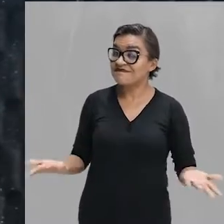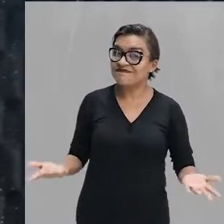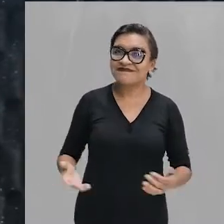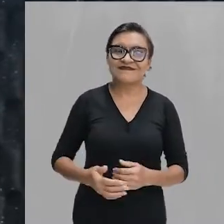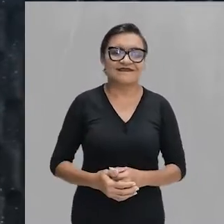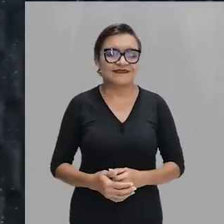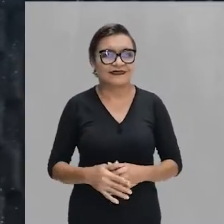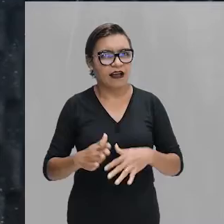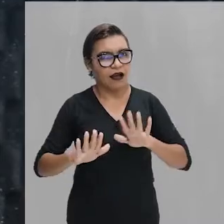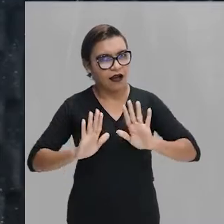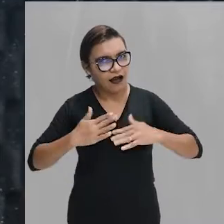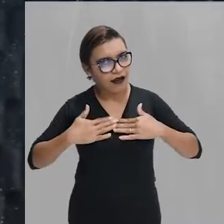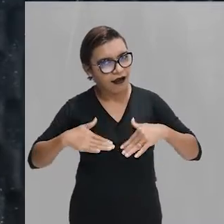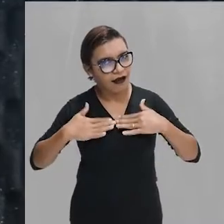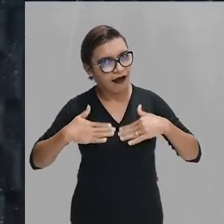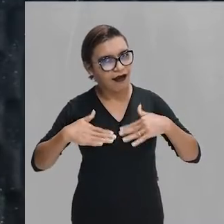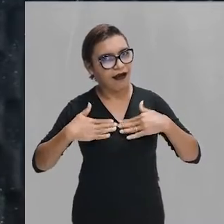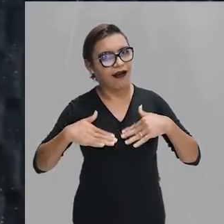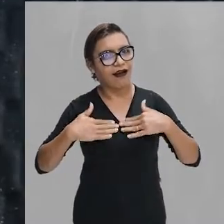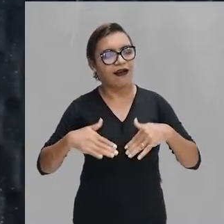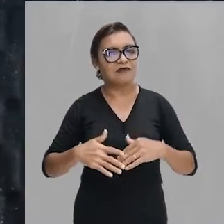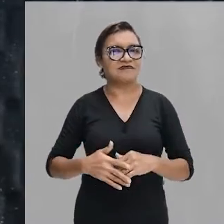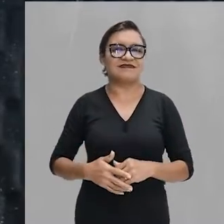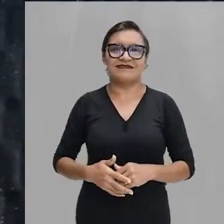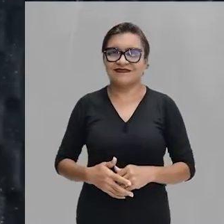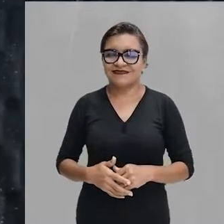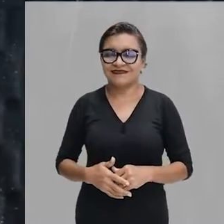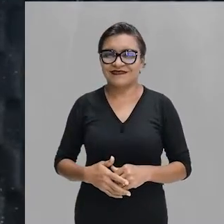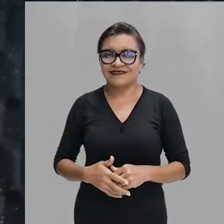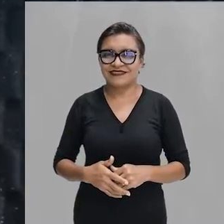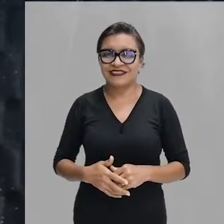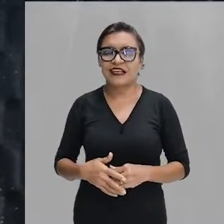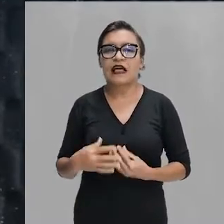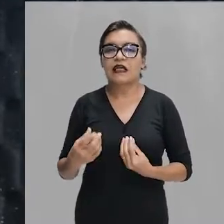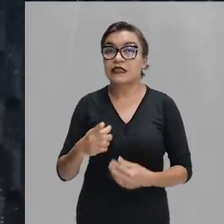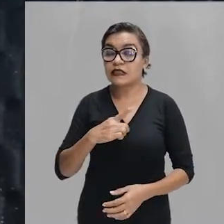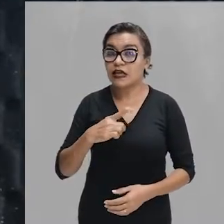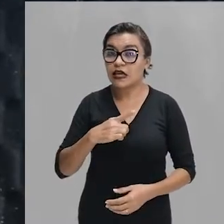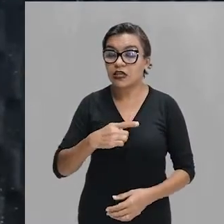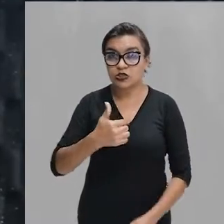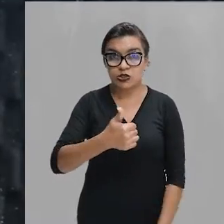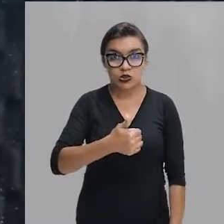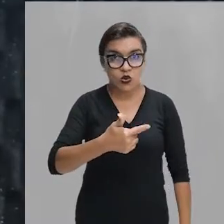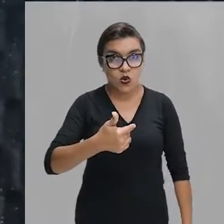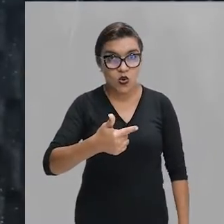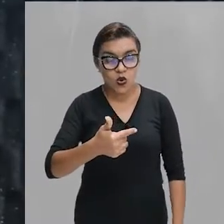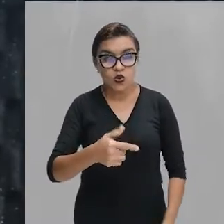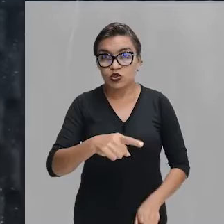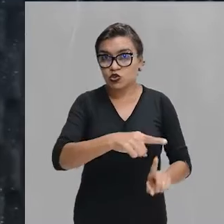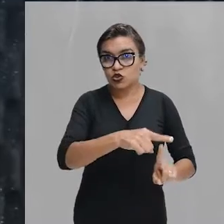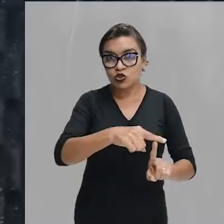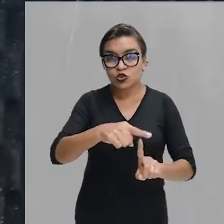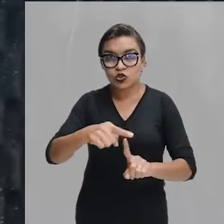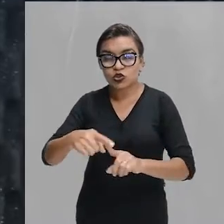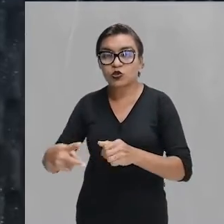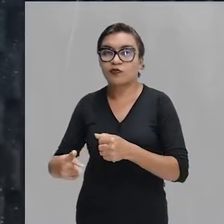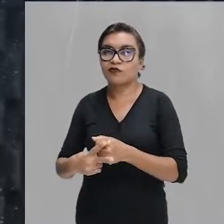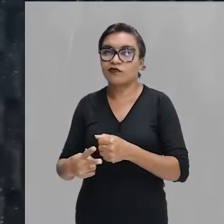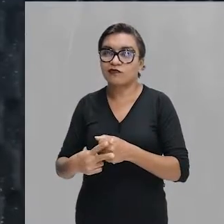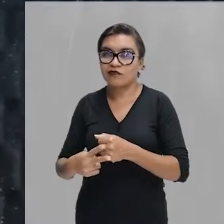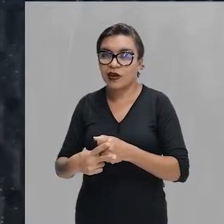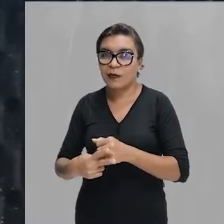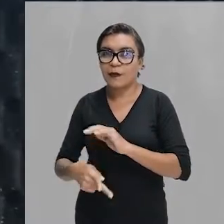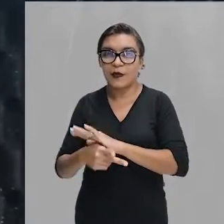aulas, não se desespere, tá? Então, nós temos 12 tipos de verbos na língua espanhola. Nós separamos os mais importantes para